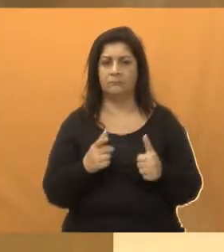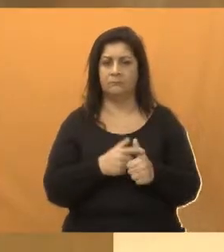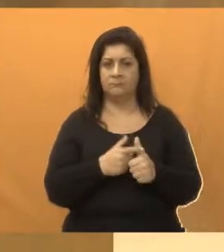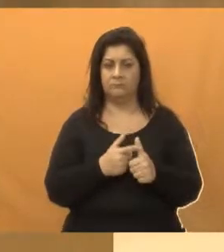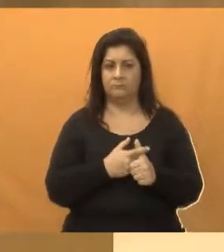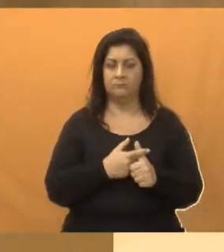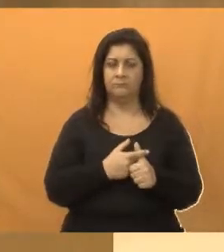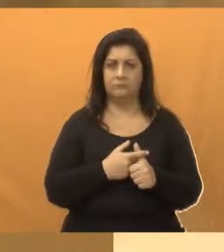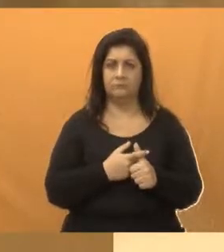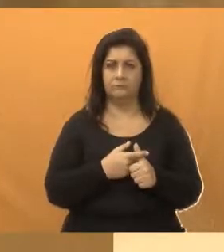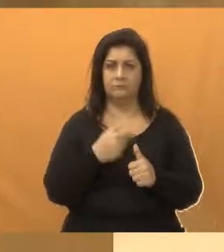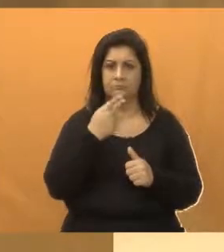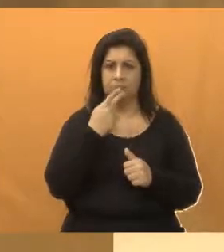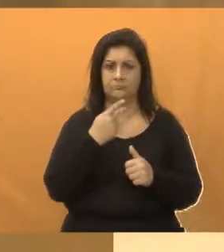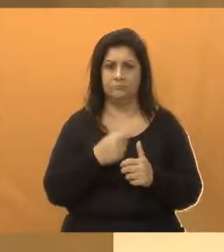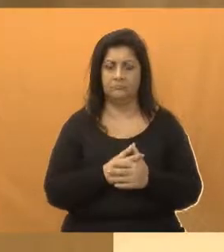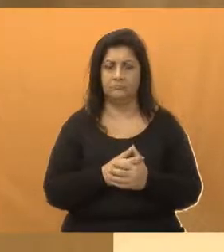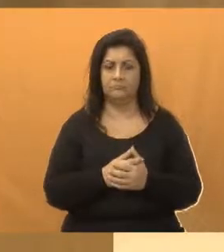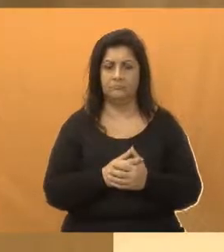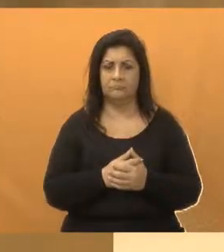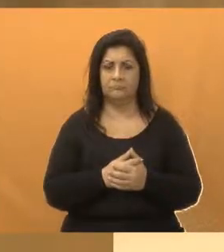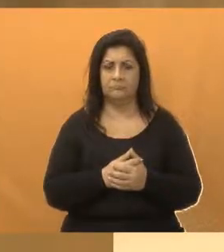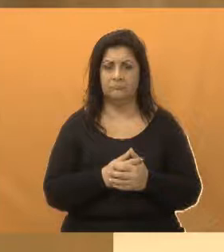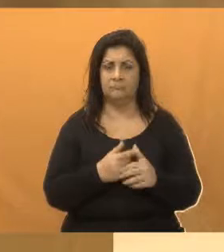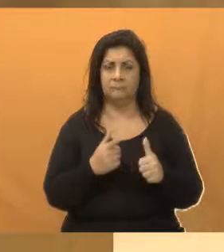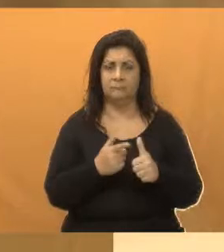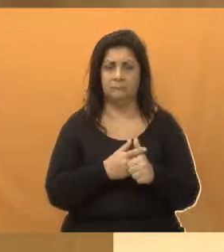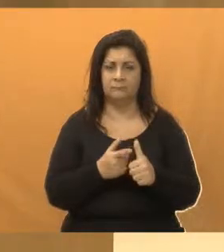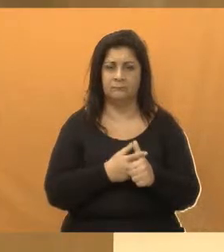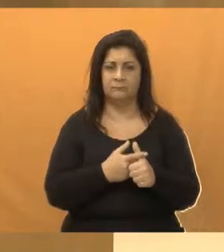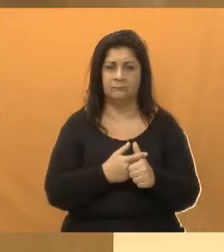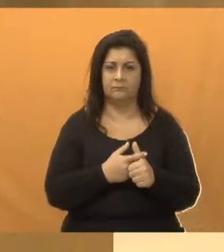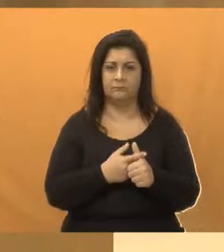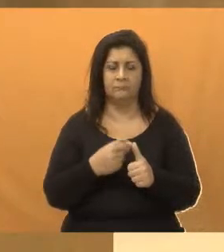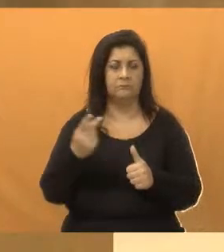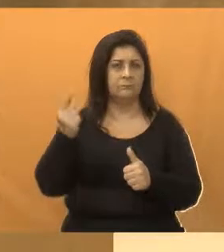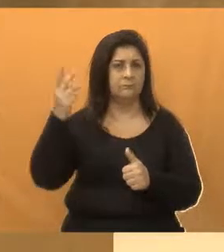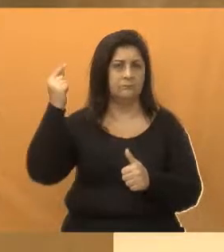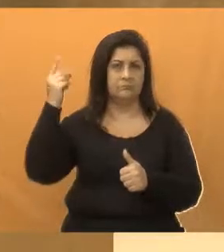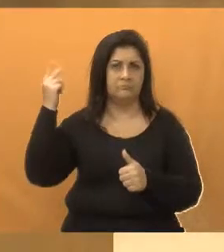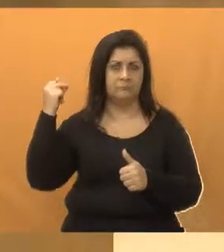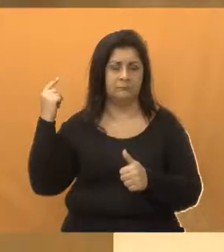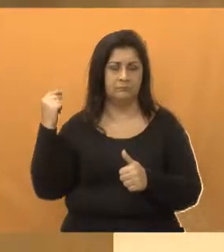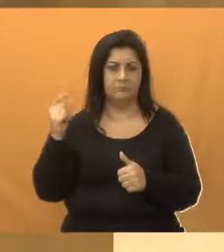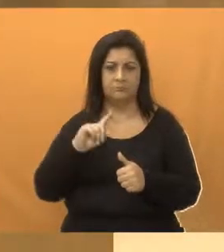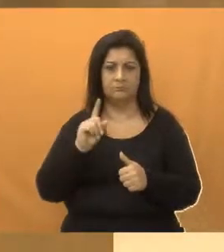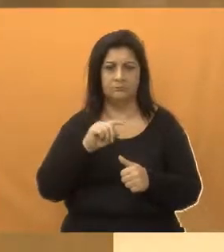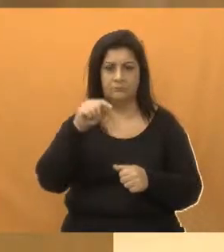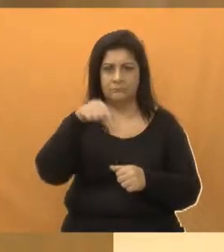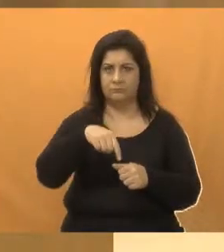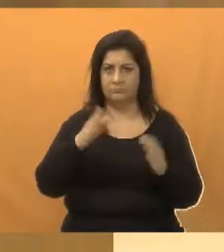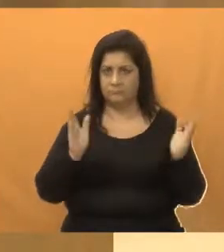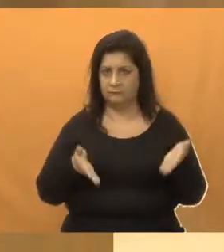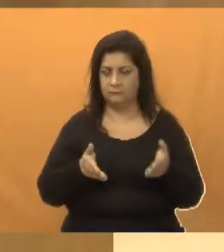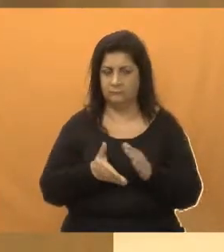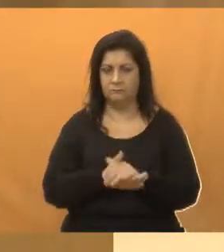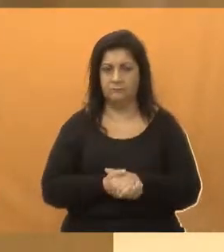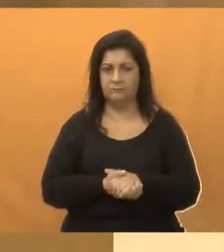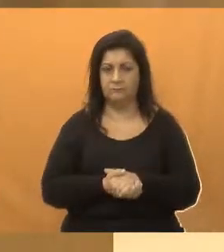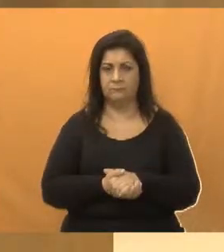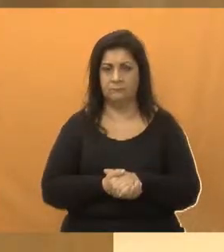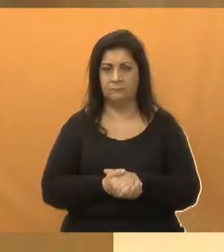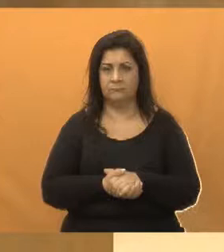número 3, é uma dívida que foi adquirida em vários anos, não foi por esse governo.